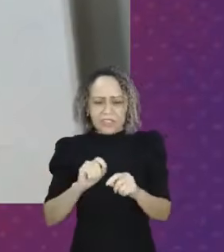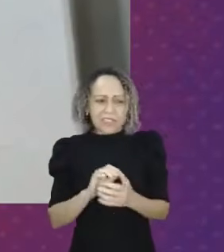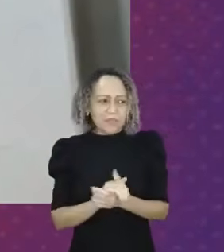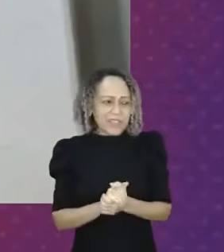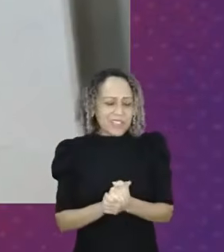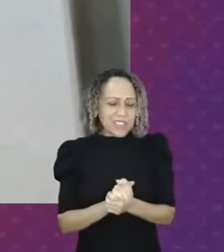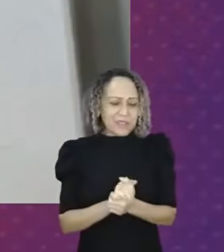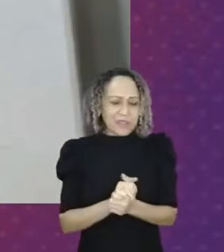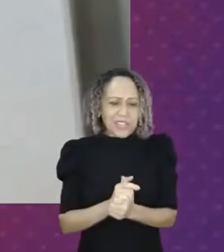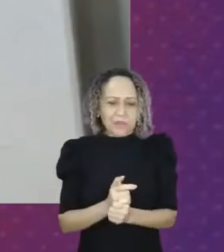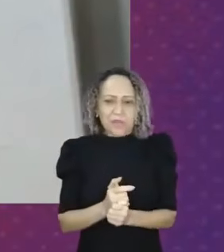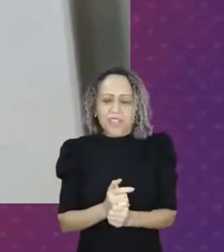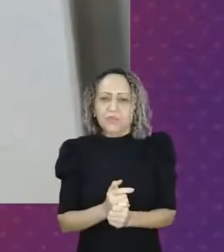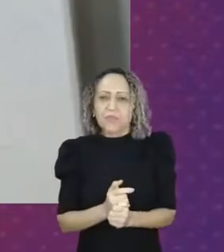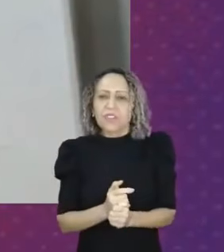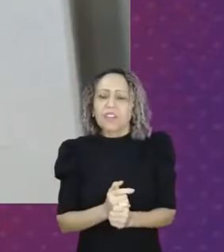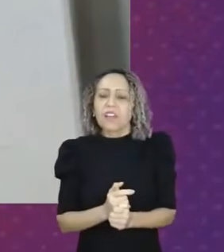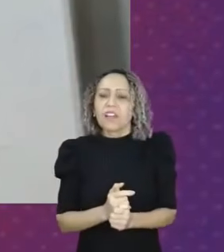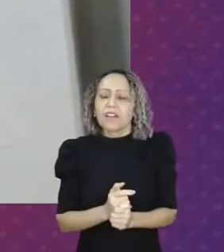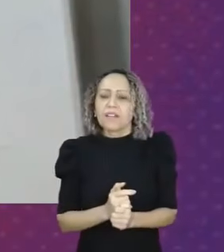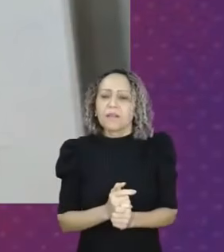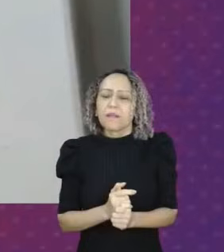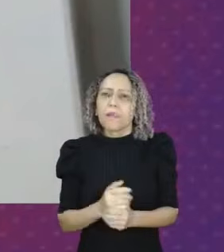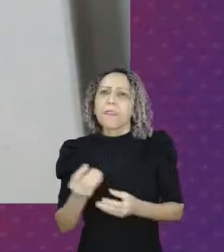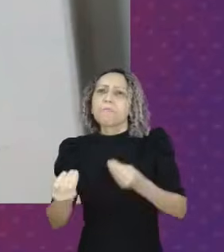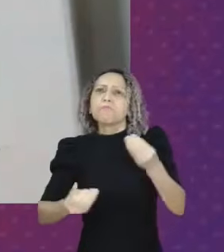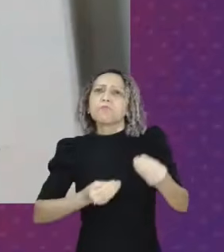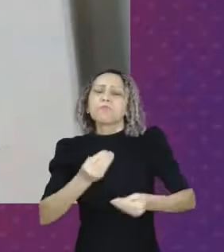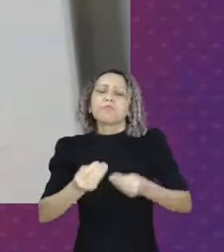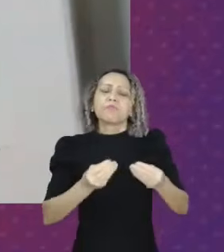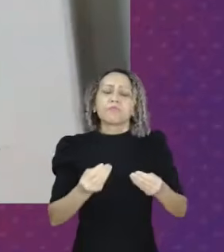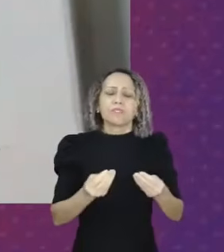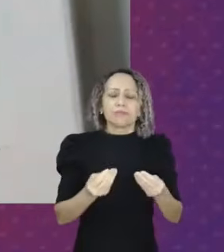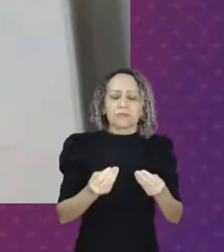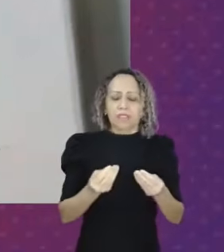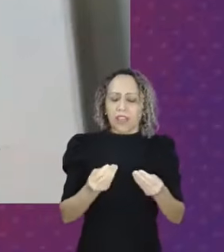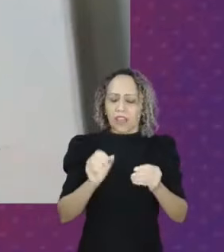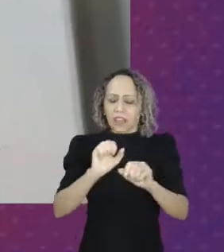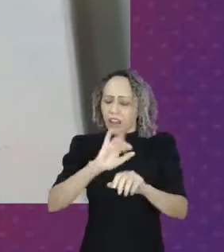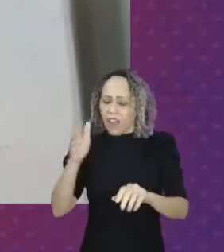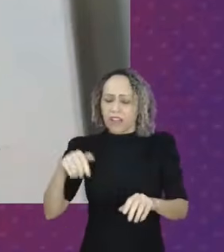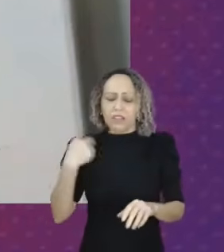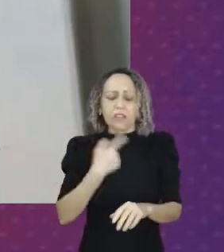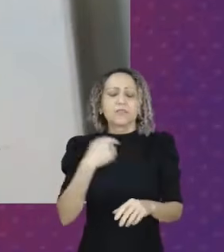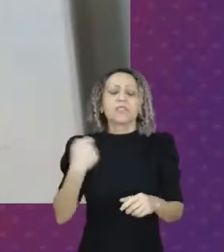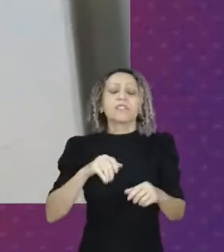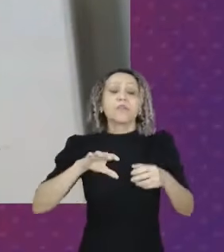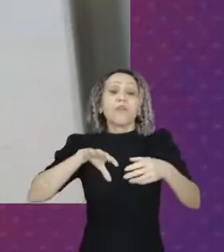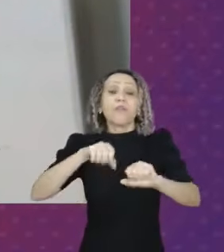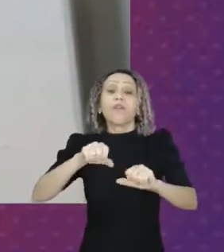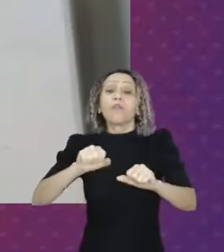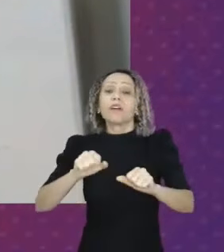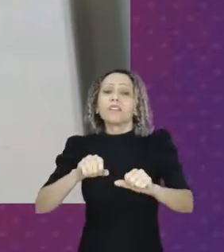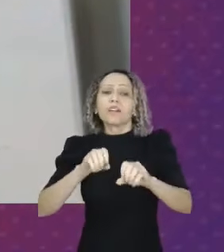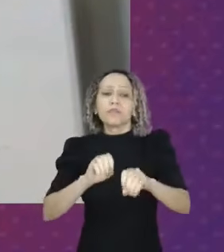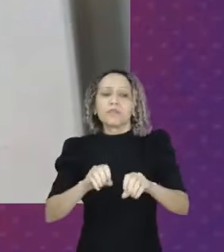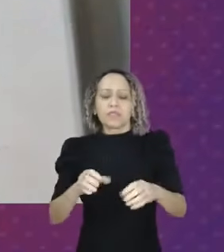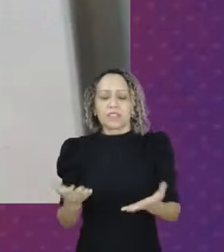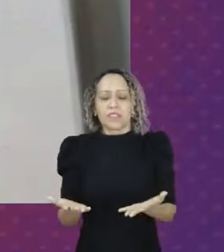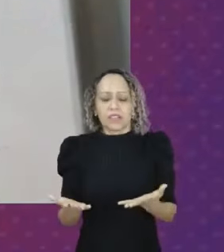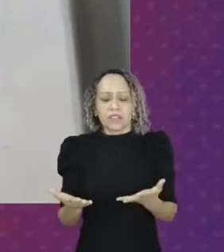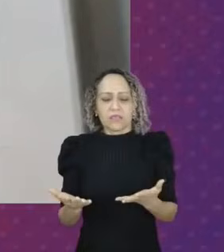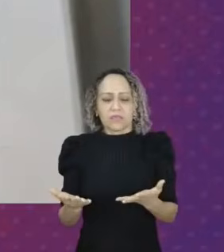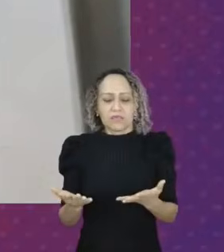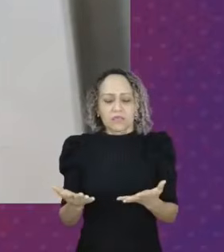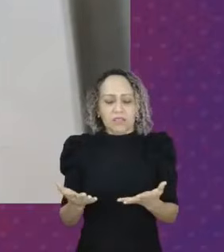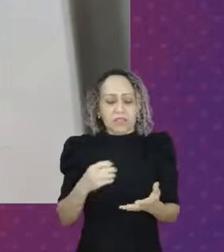ela também tem condições de debater o que é melhor para o município dela. É claro que nós buscamos a formação cada vez mais, mas nós não podemos nos